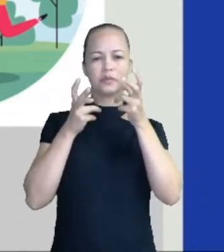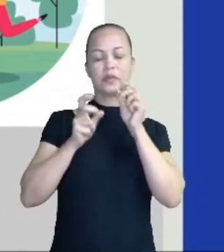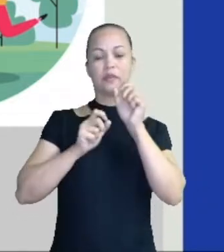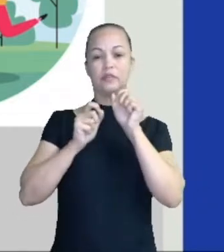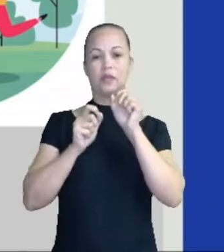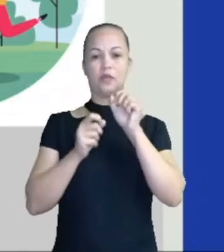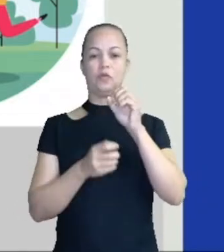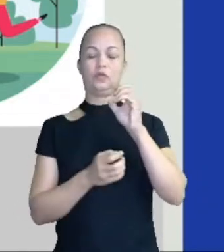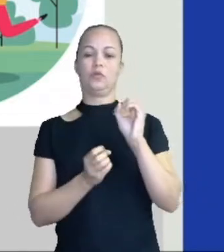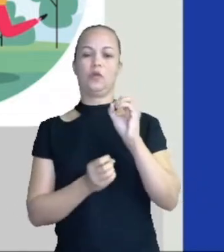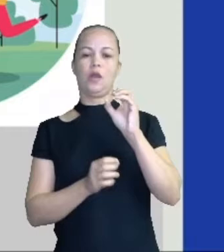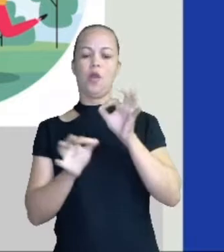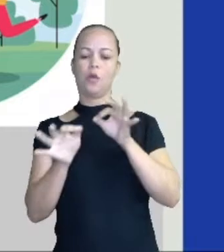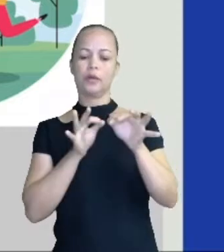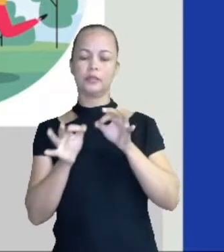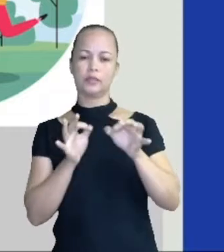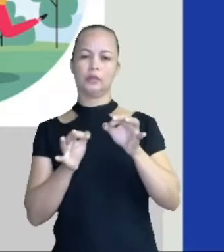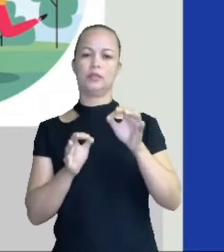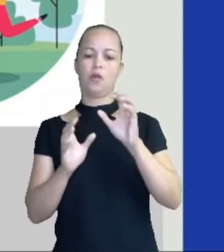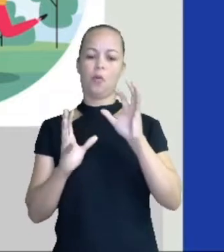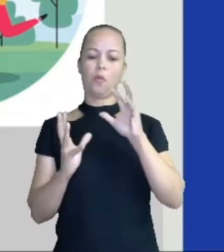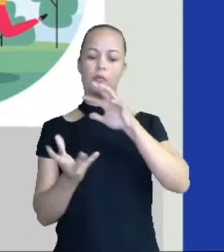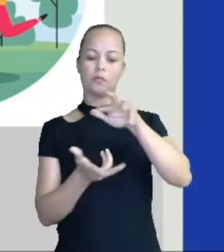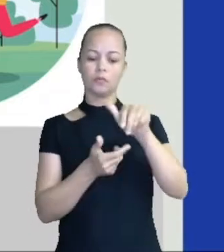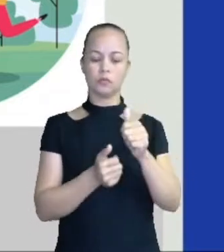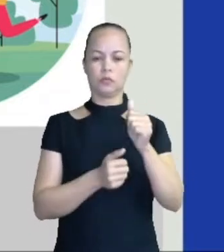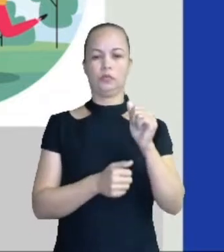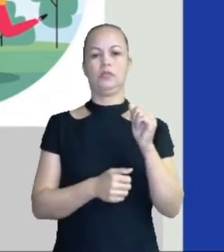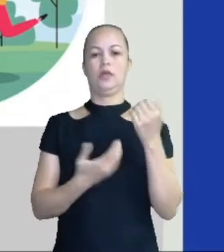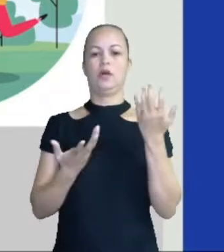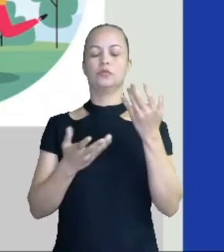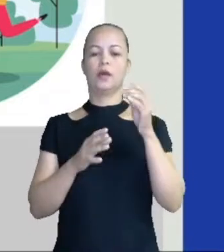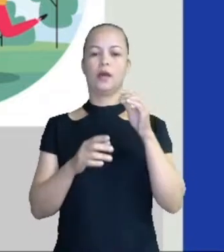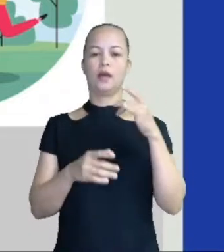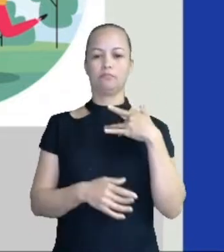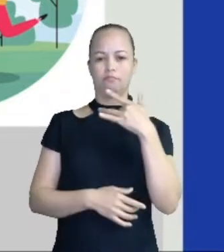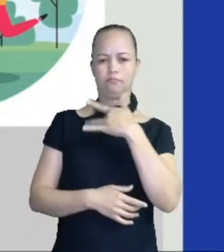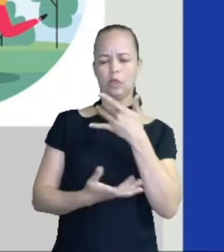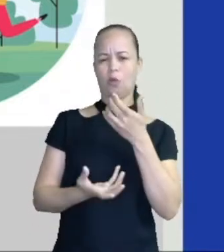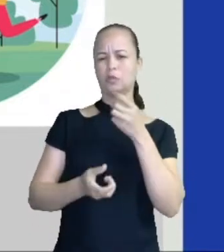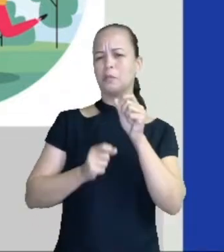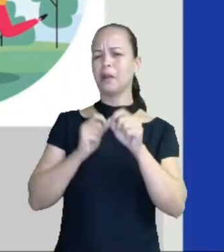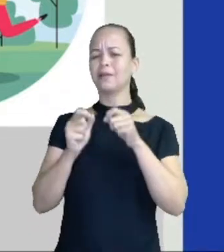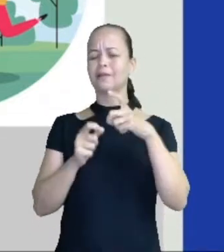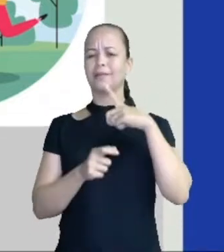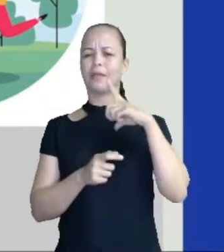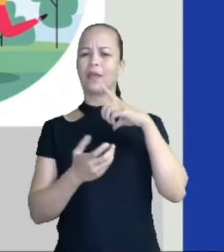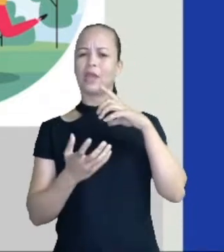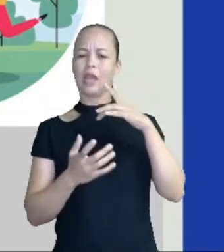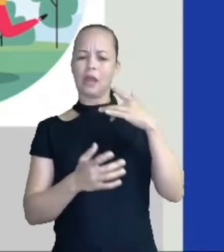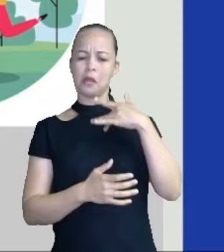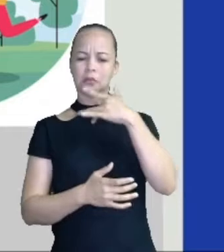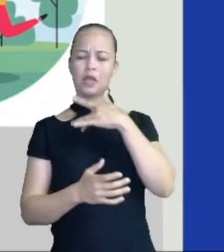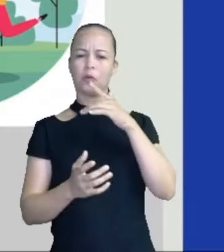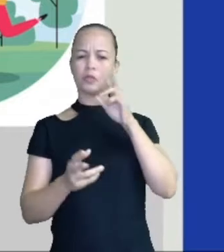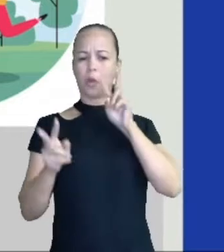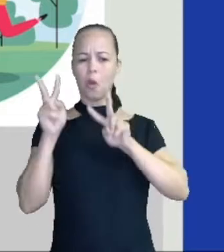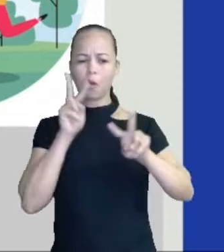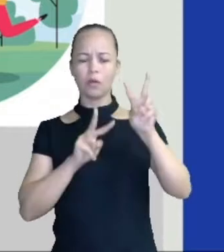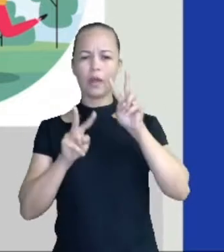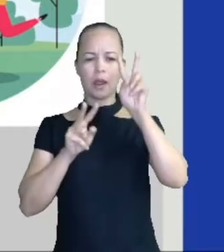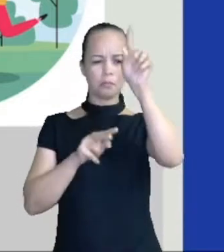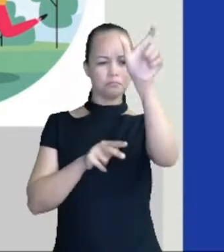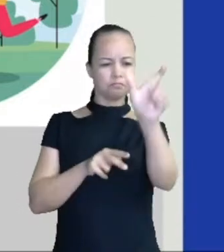Saúde, para que a gente esteja com um pleno estado de saúde, não é apenas olharmos para aquela pessoa e vermos